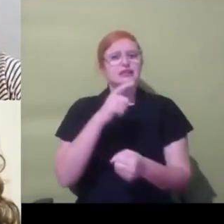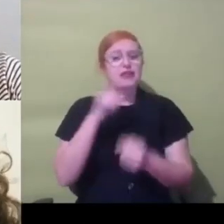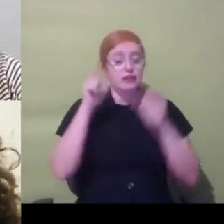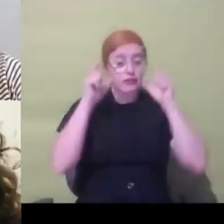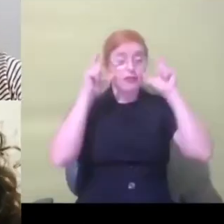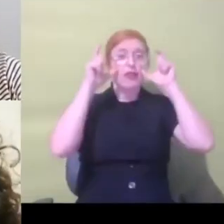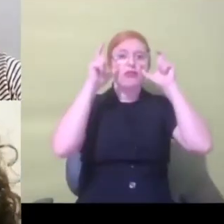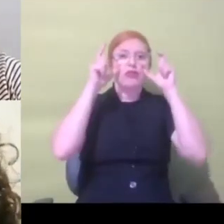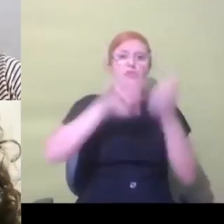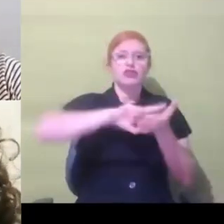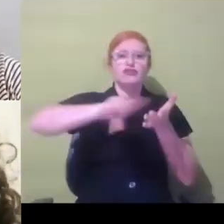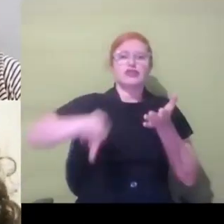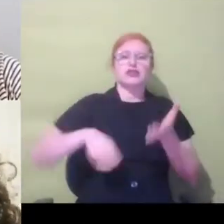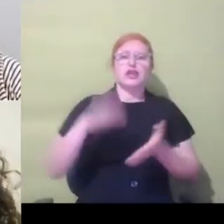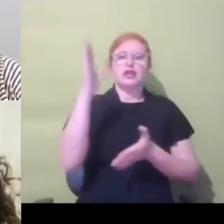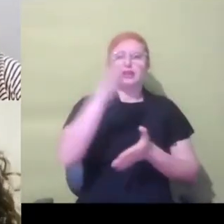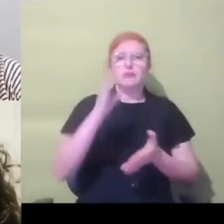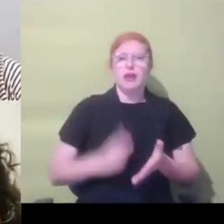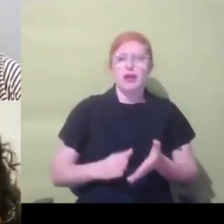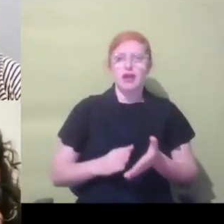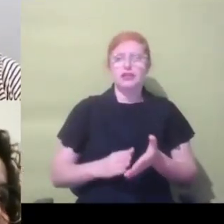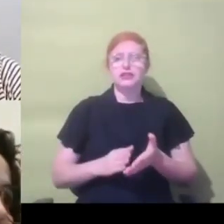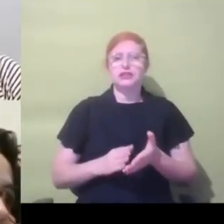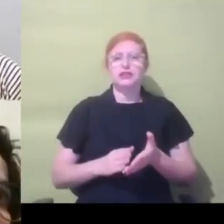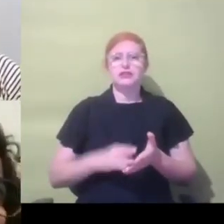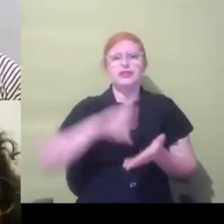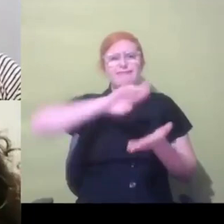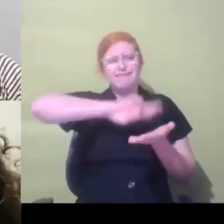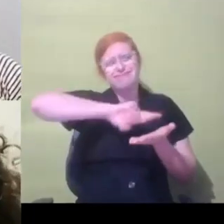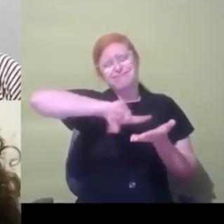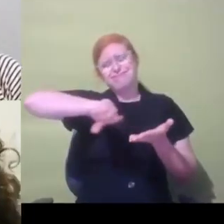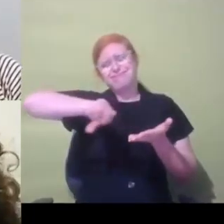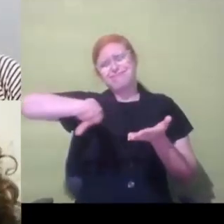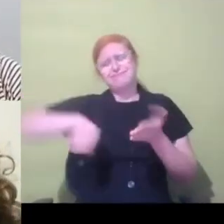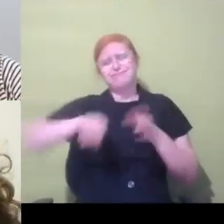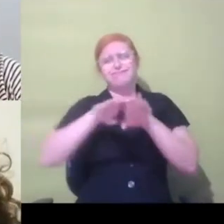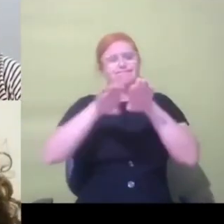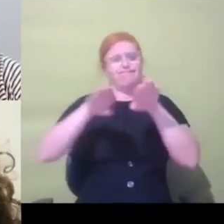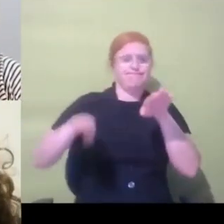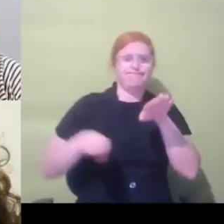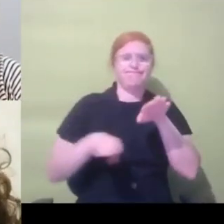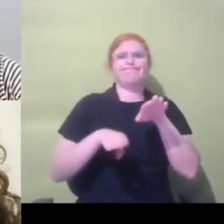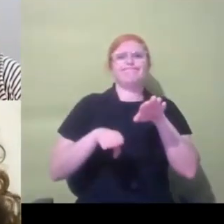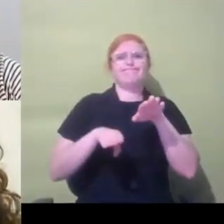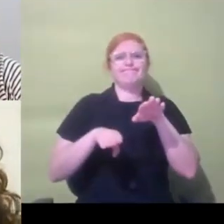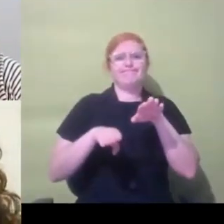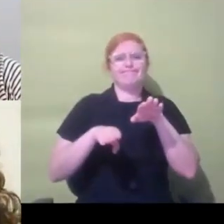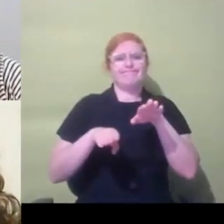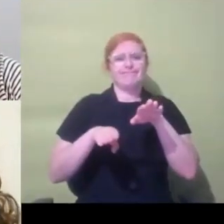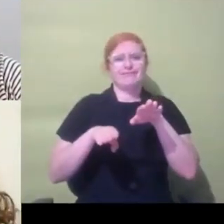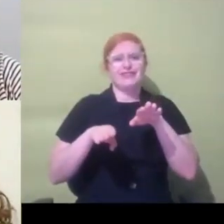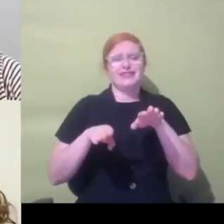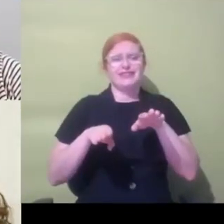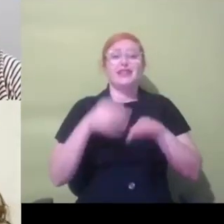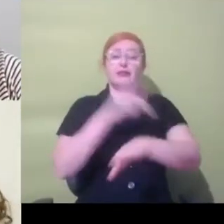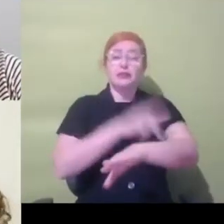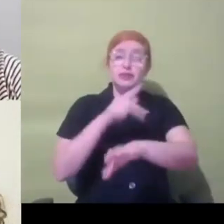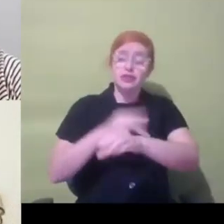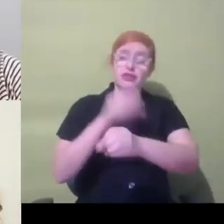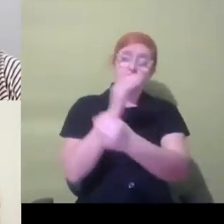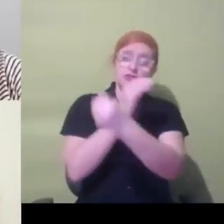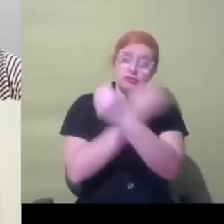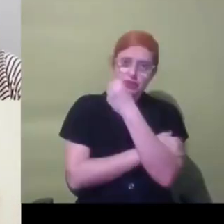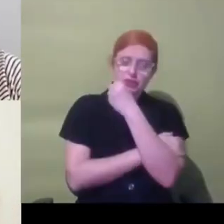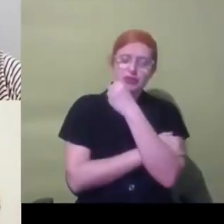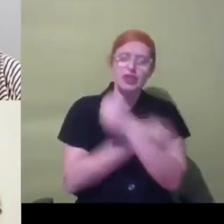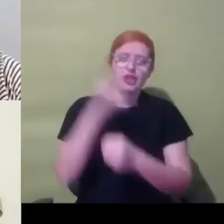Brasil é um país, enfim, profundamente diverso e desigual, e não, uma pedagogia feminista que dê conta de